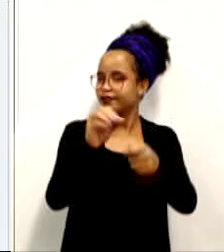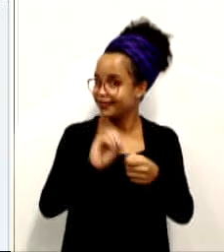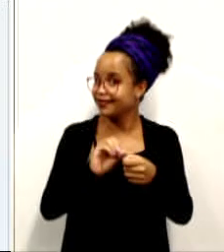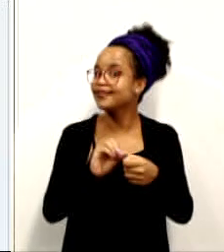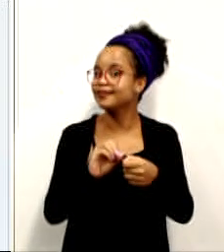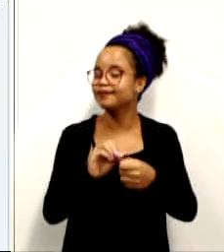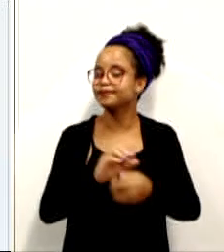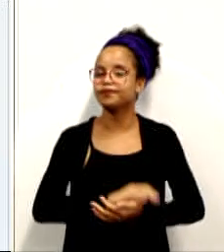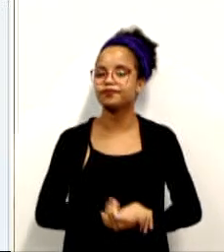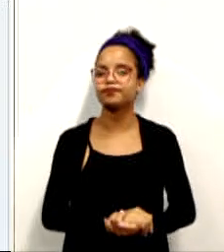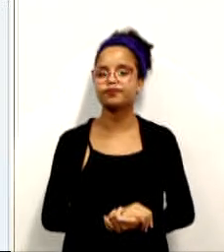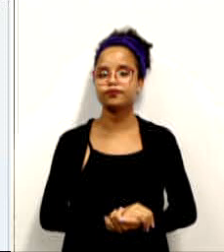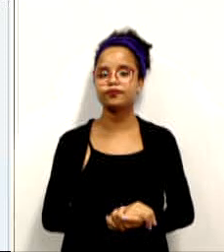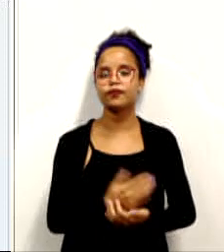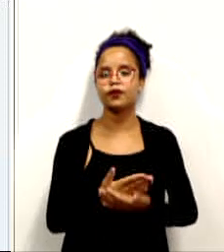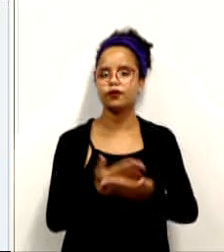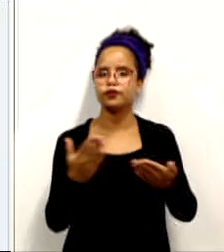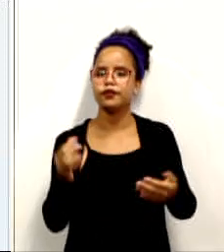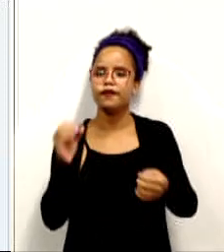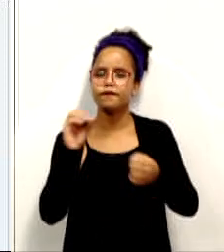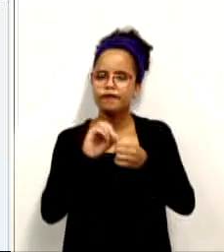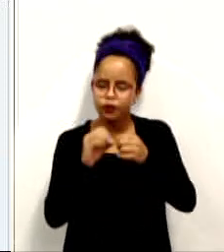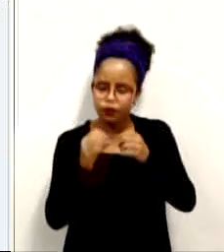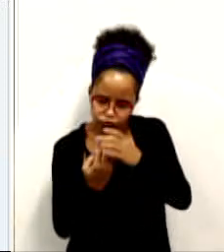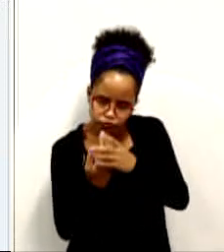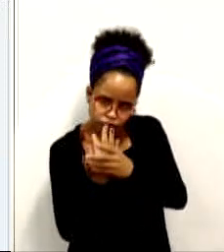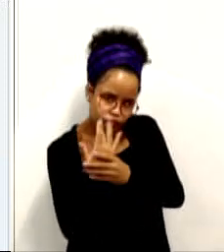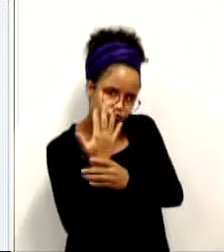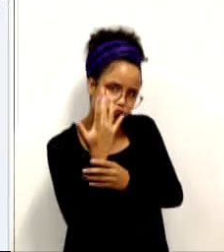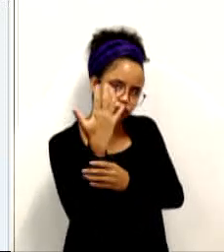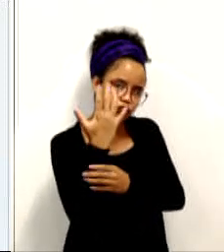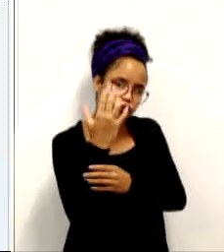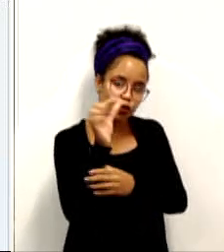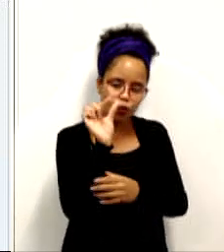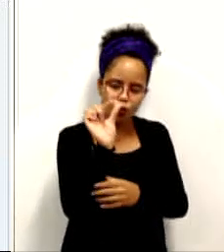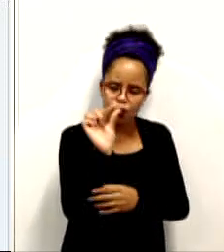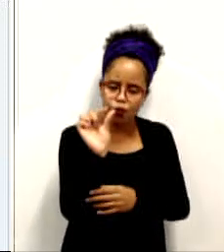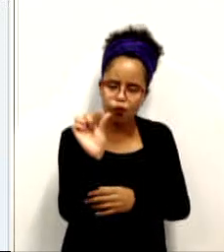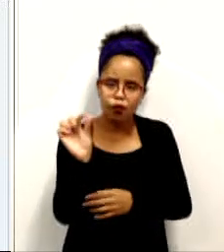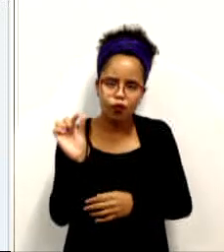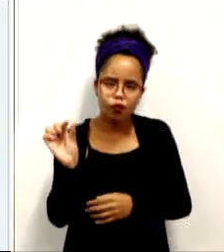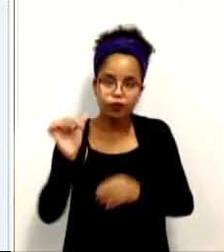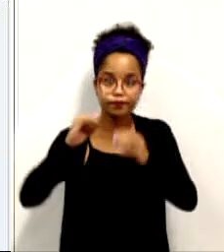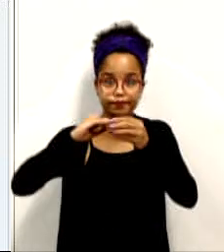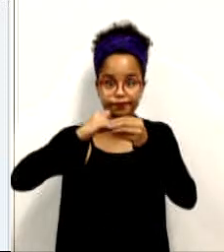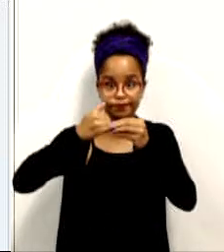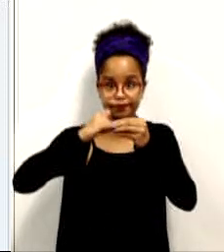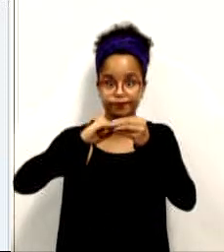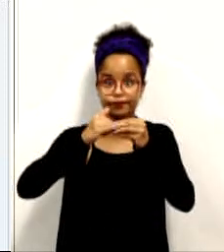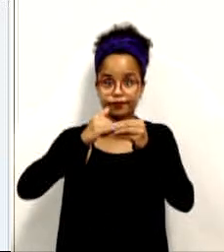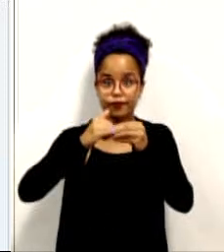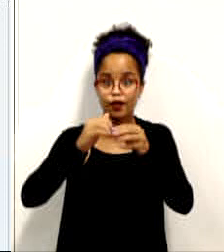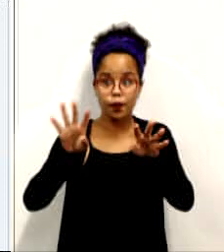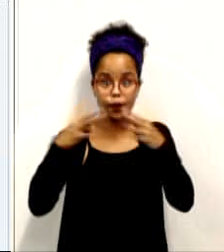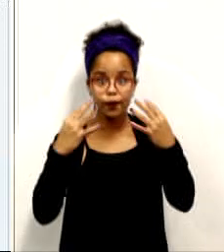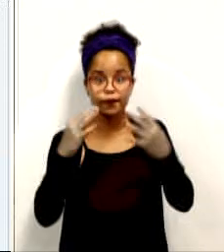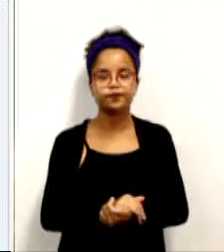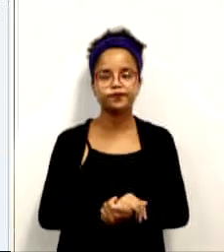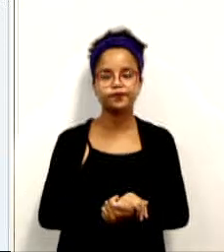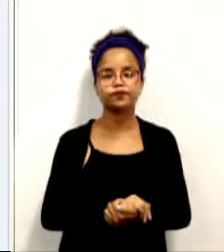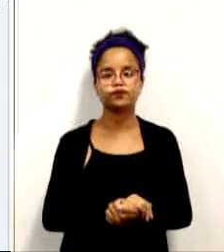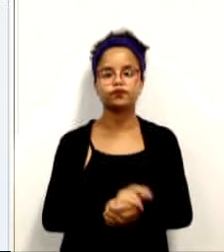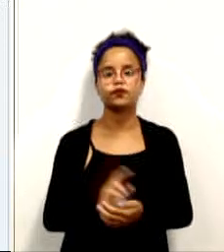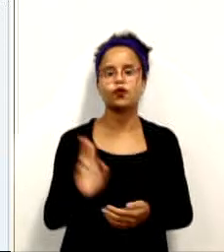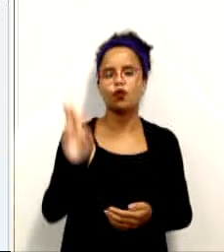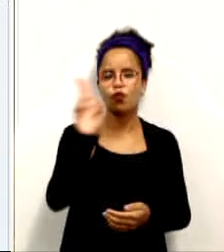uma germinação com caroços de feijão. Presta atenção, né? Use